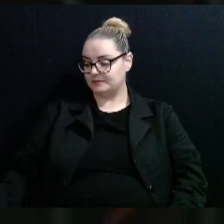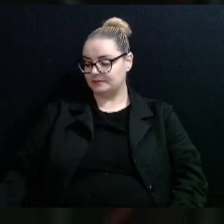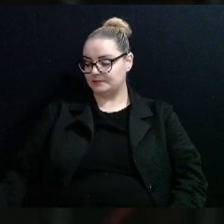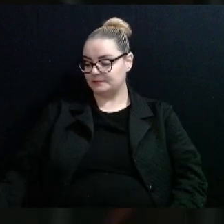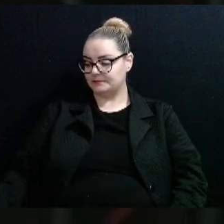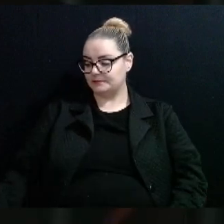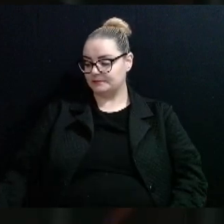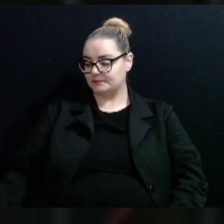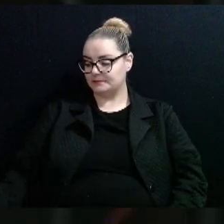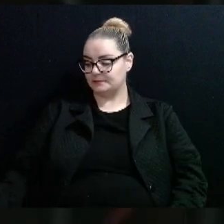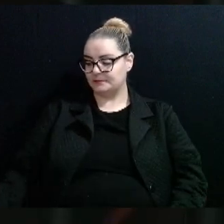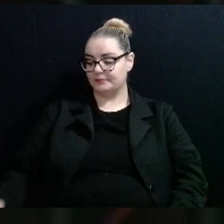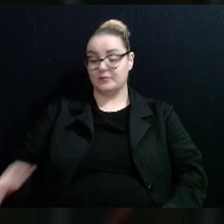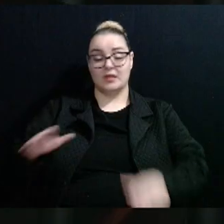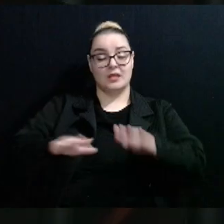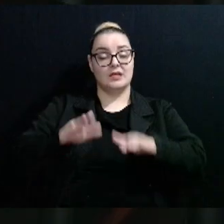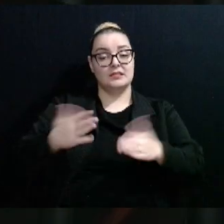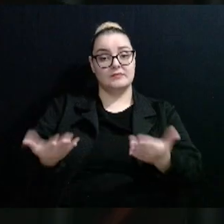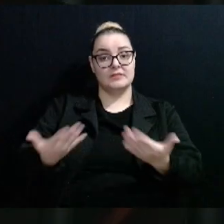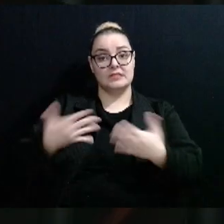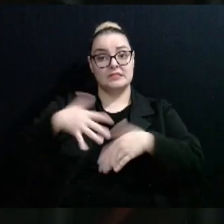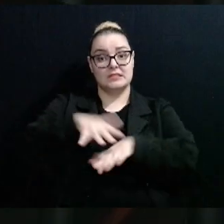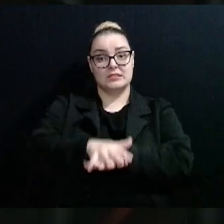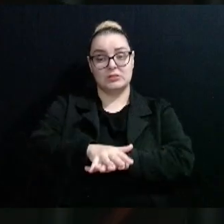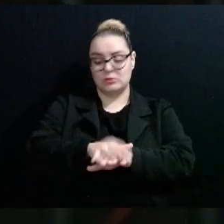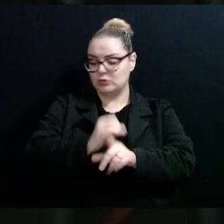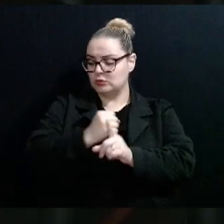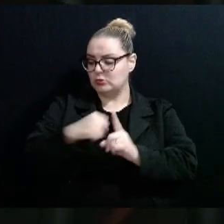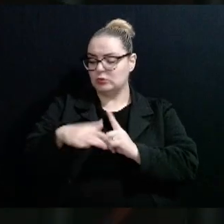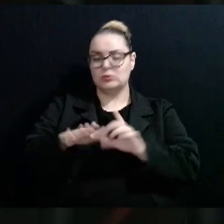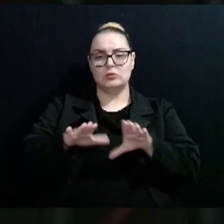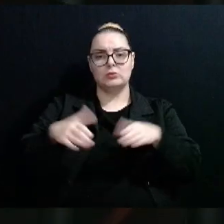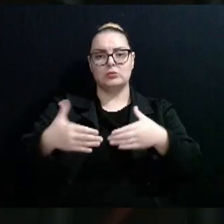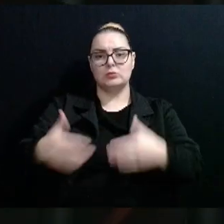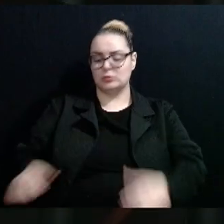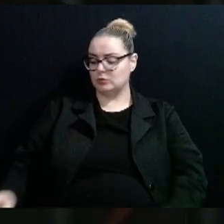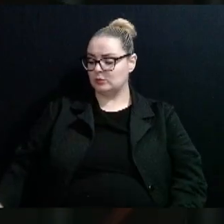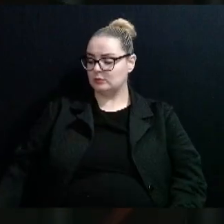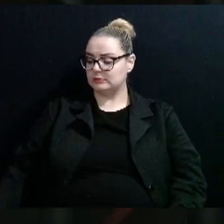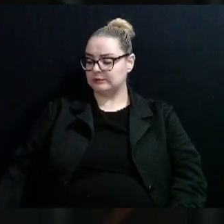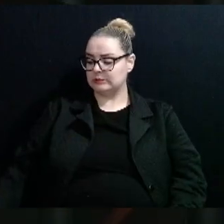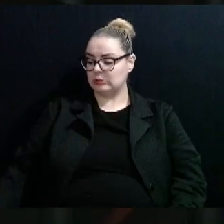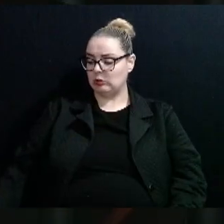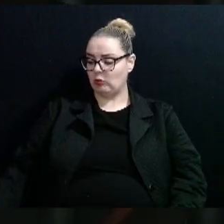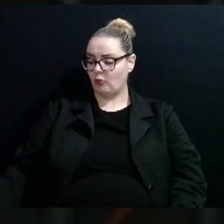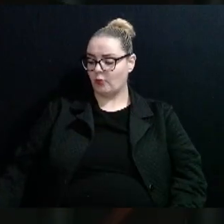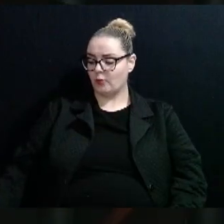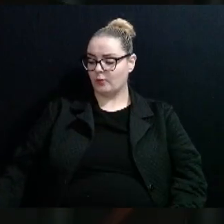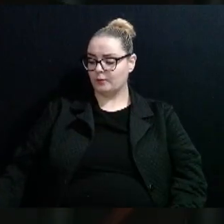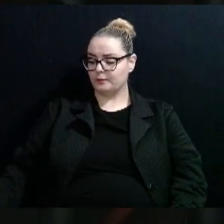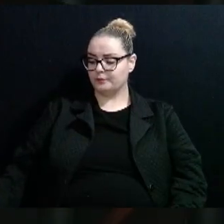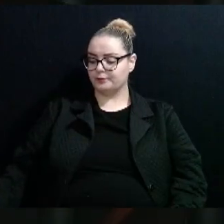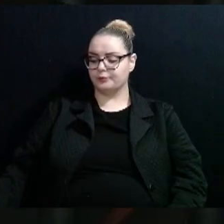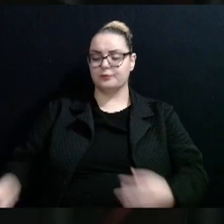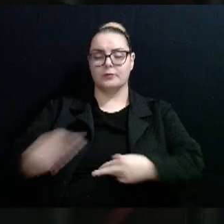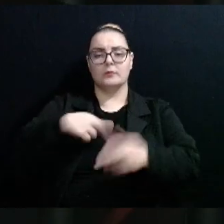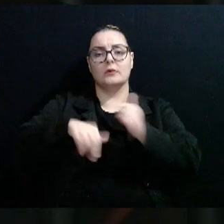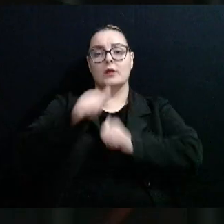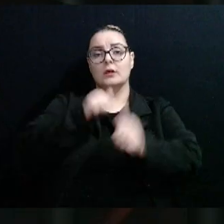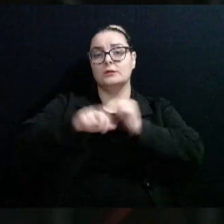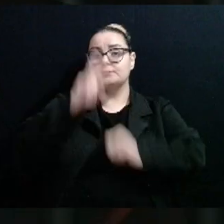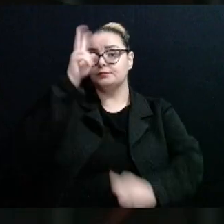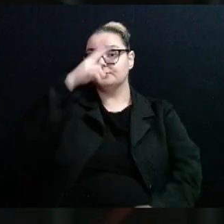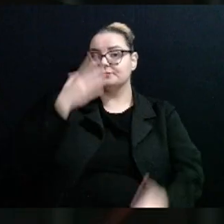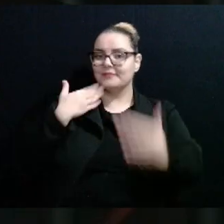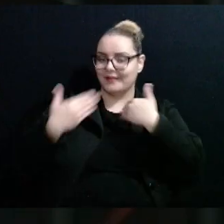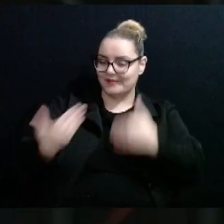de se inserir em um grupo, de pertencimento e a questão do álcool. E você que está em casa, conversa com a gente. Você